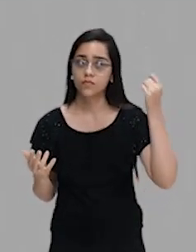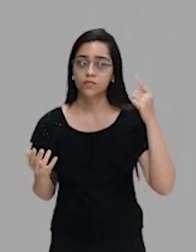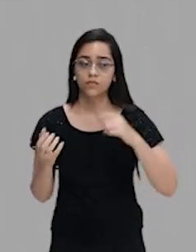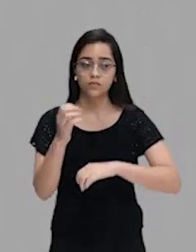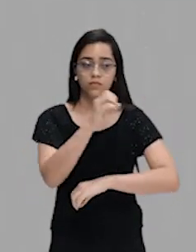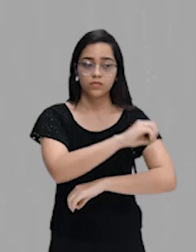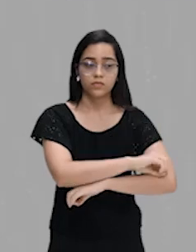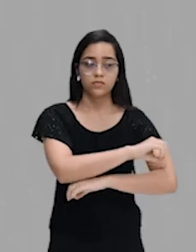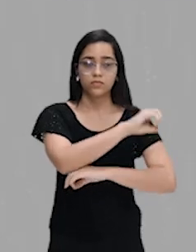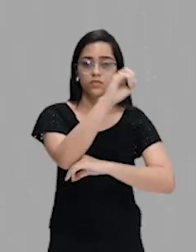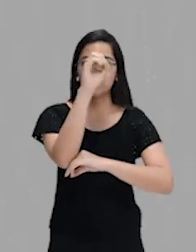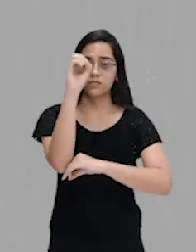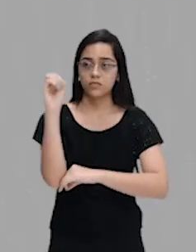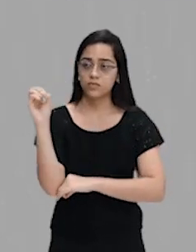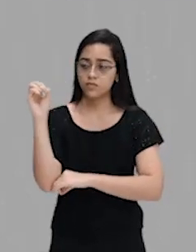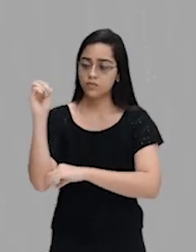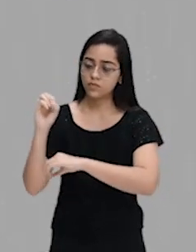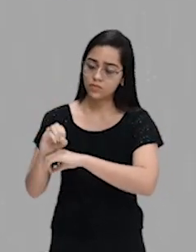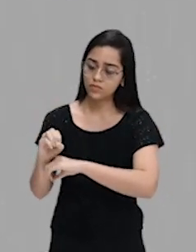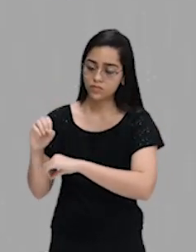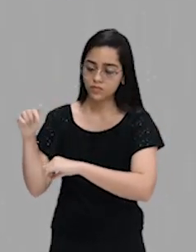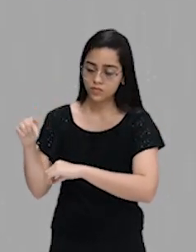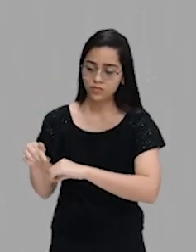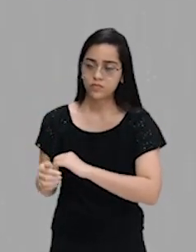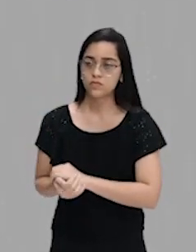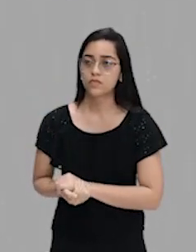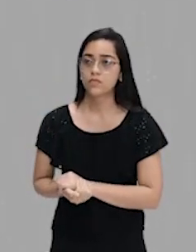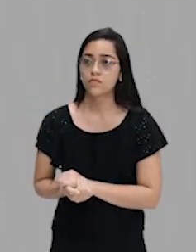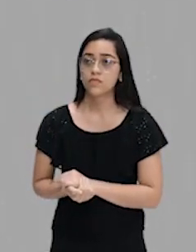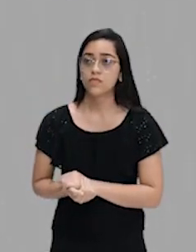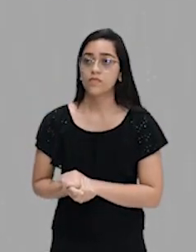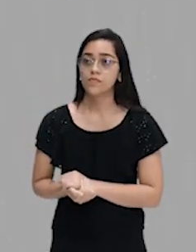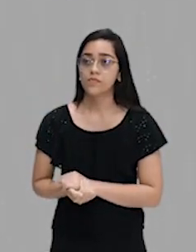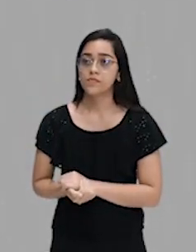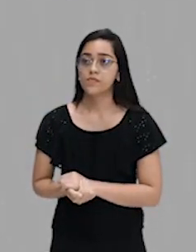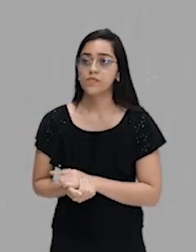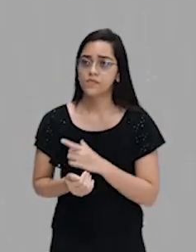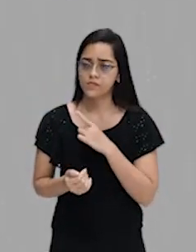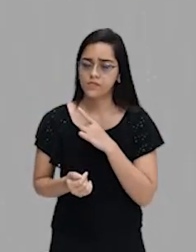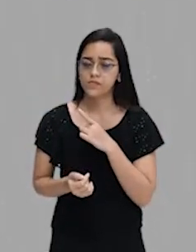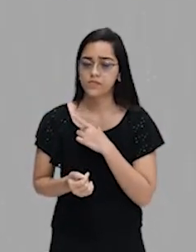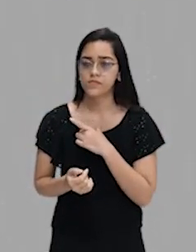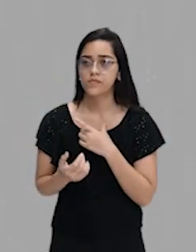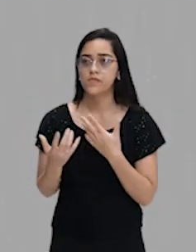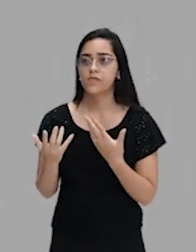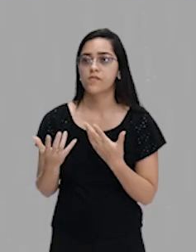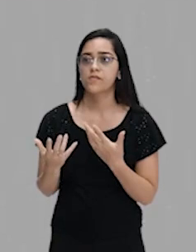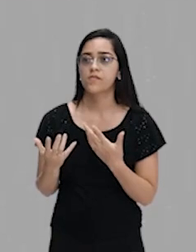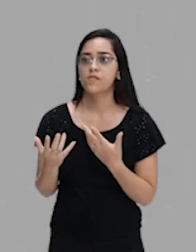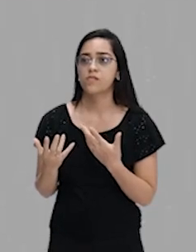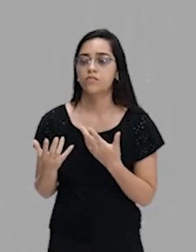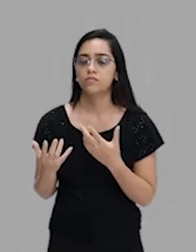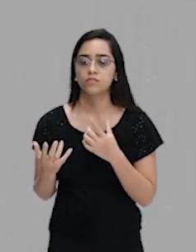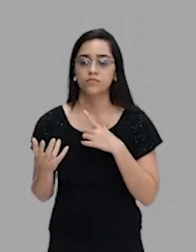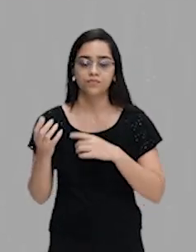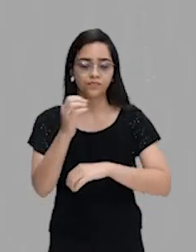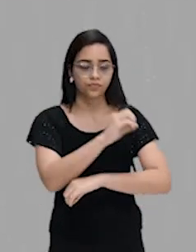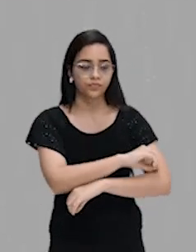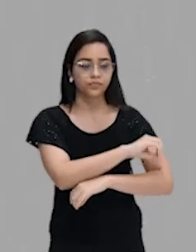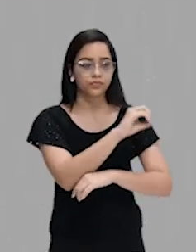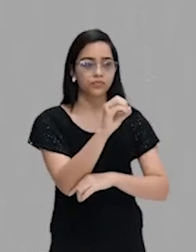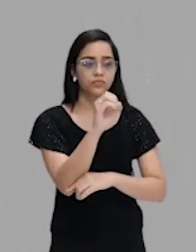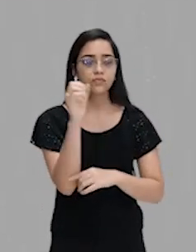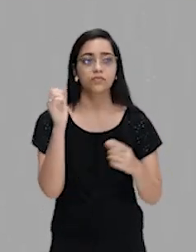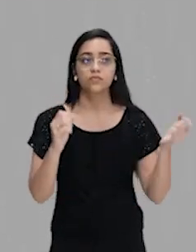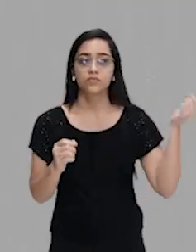Sol se põe. Tá ok? Então, que é muito contemplada essa questão da nascente do Sol e do poente do